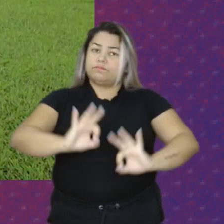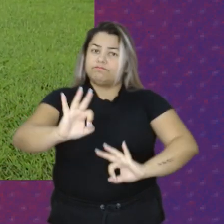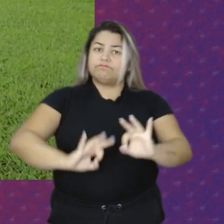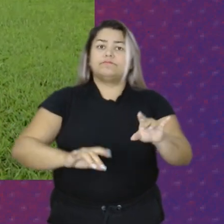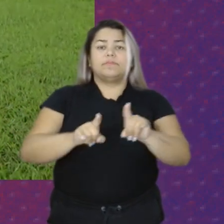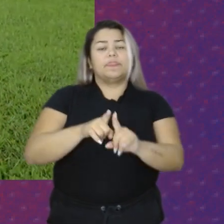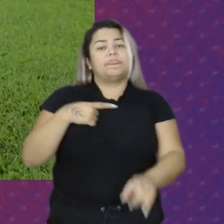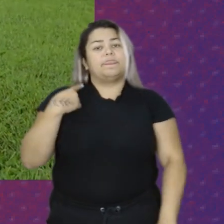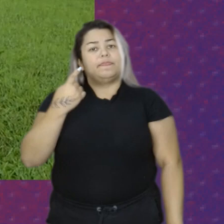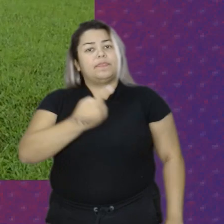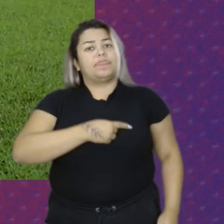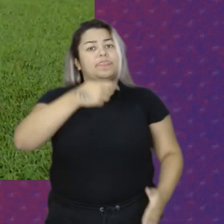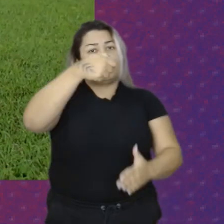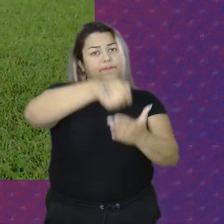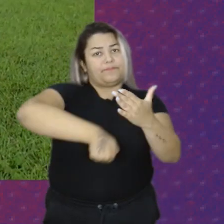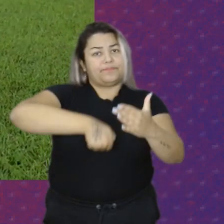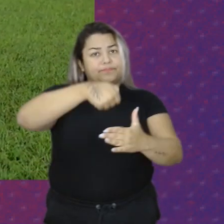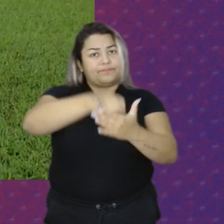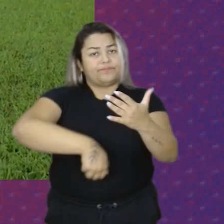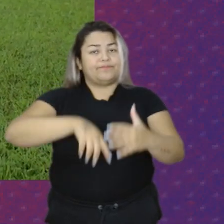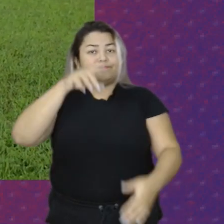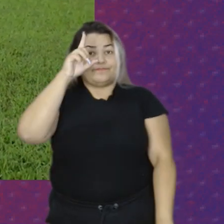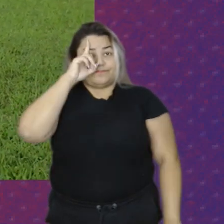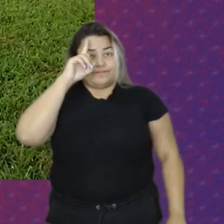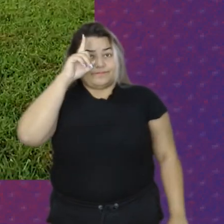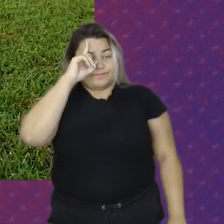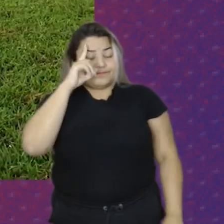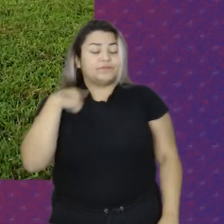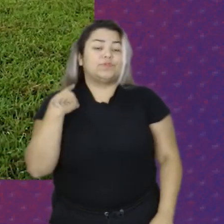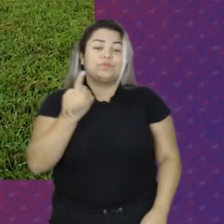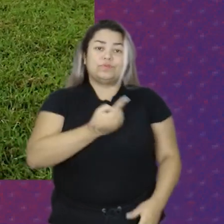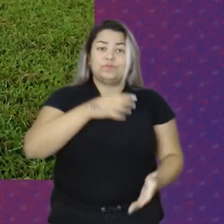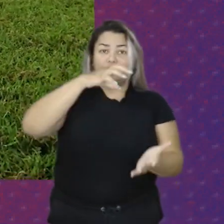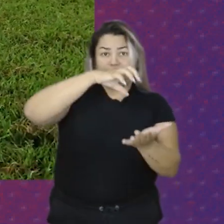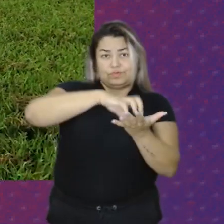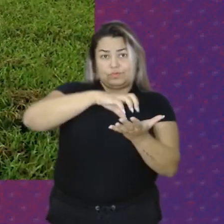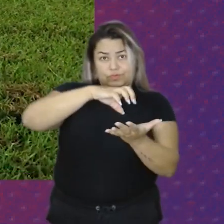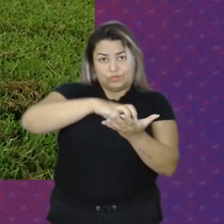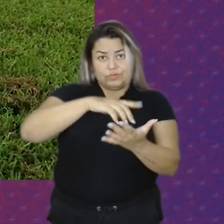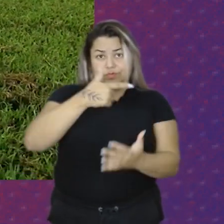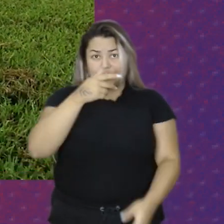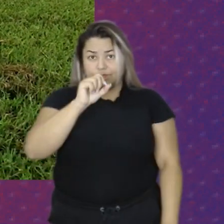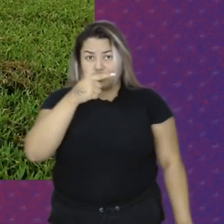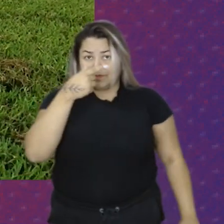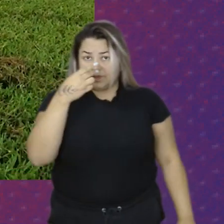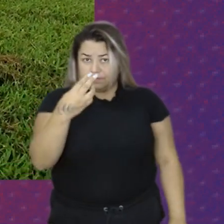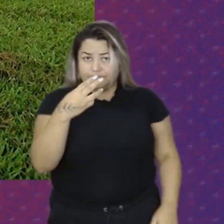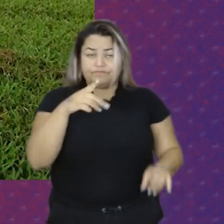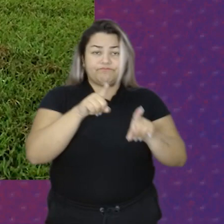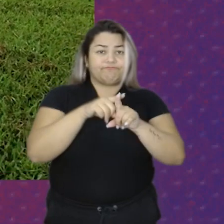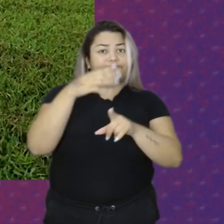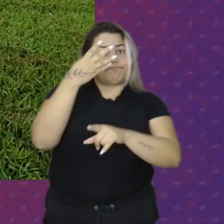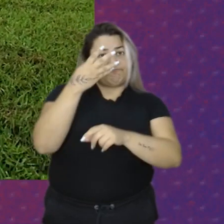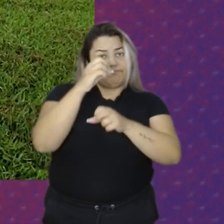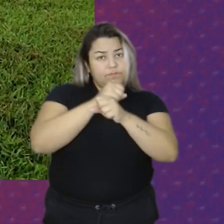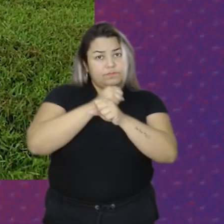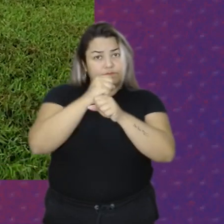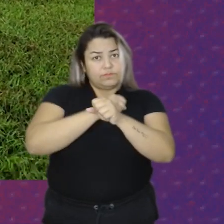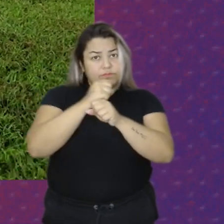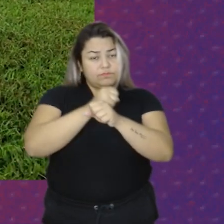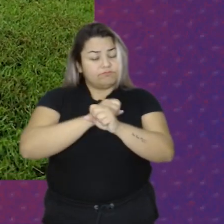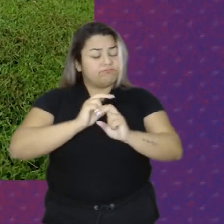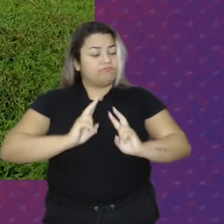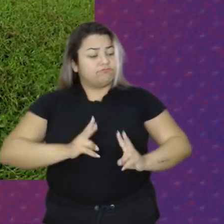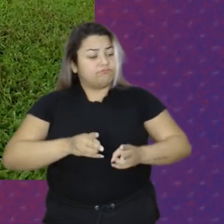as nossas lutas cotidianas desde os nossos territórios. Em 2023, após 4 anos resistindo